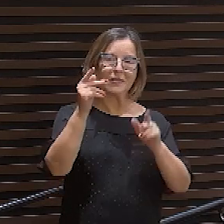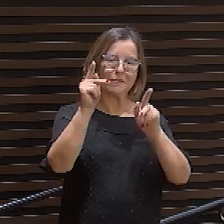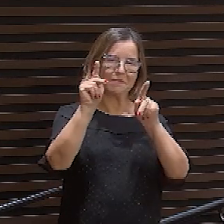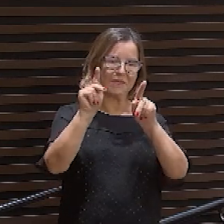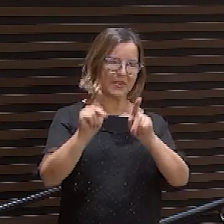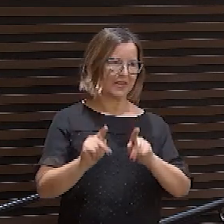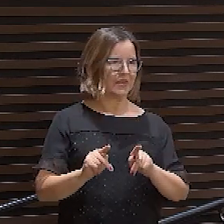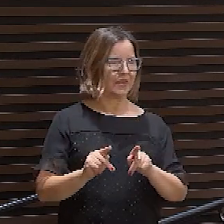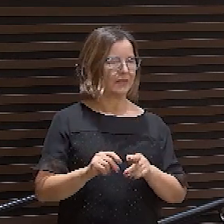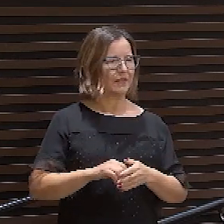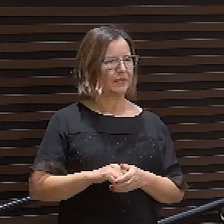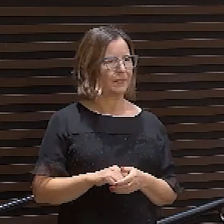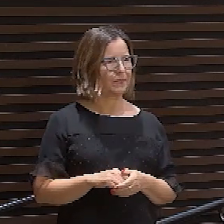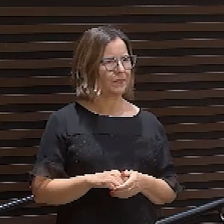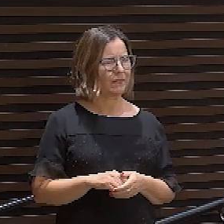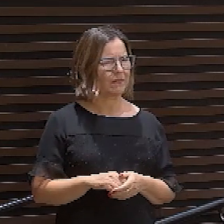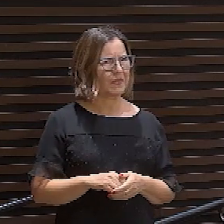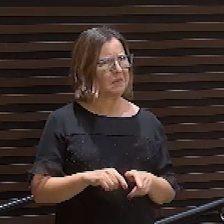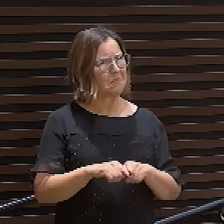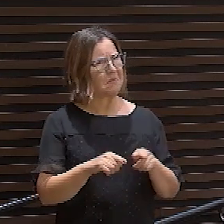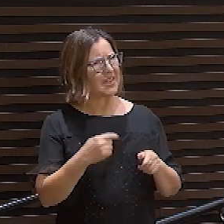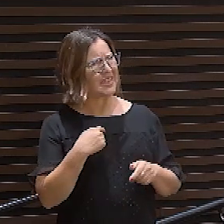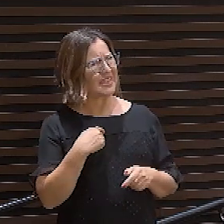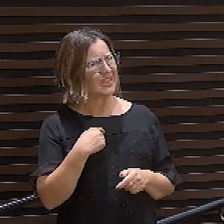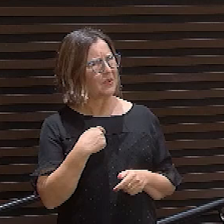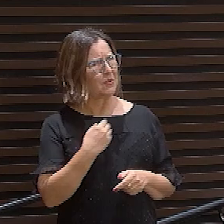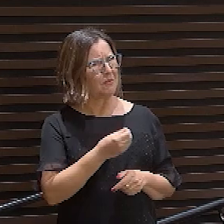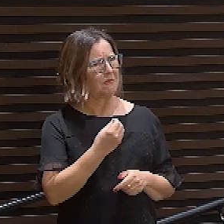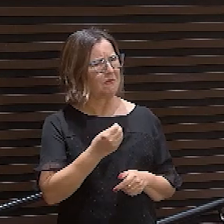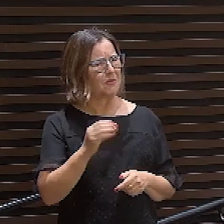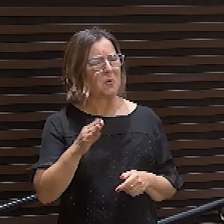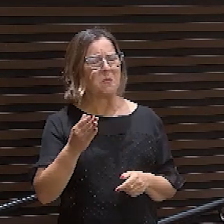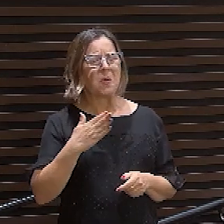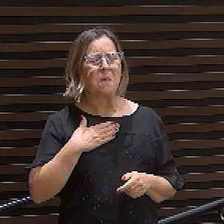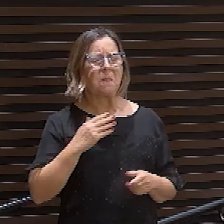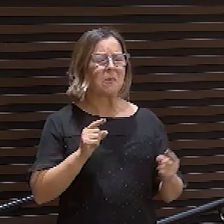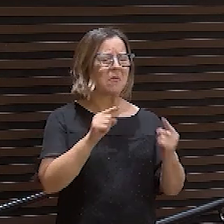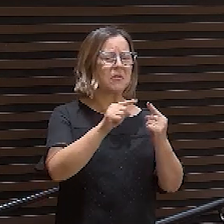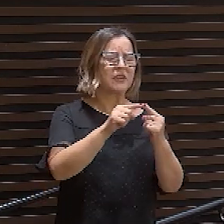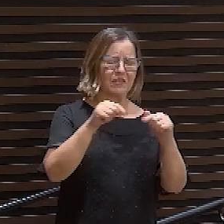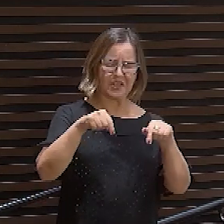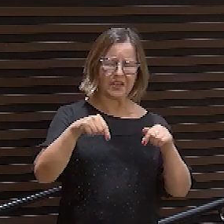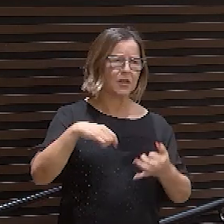Para que eu vivo? O que eu estou fazendo aqui nesse mundo?